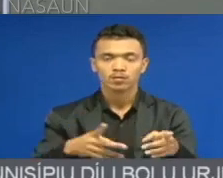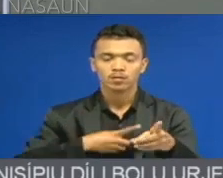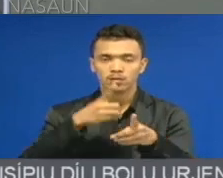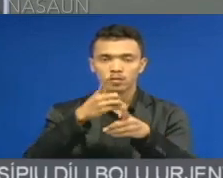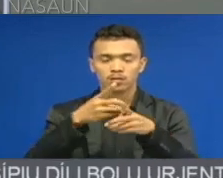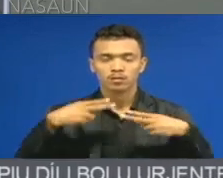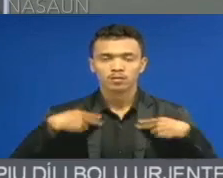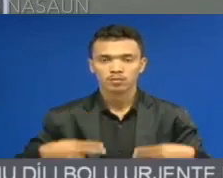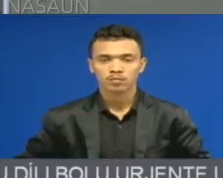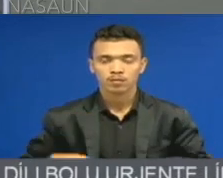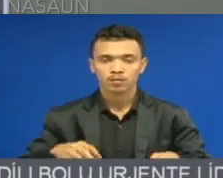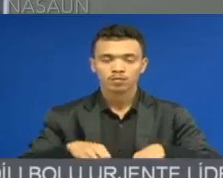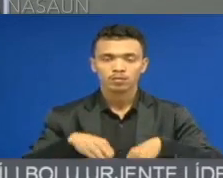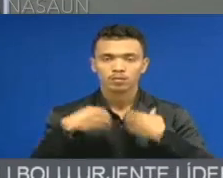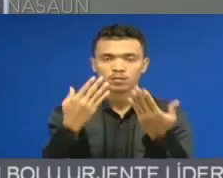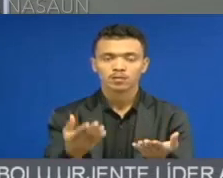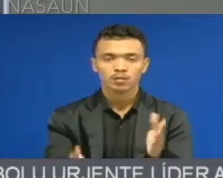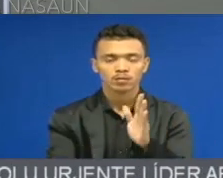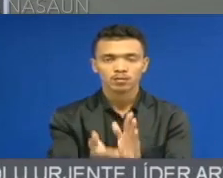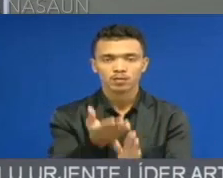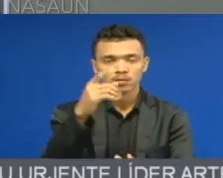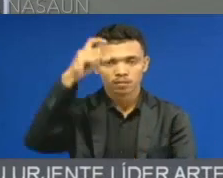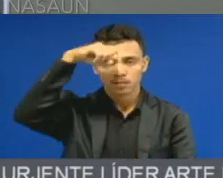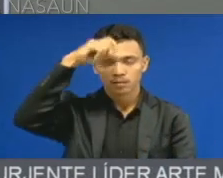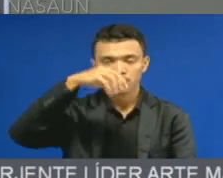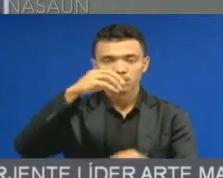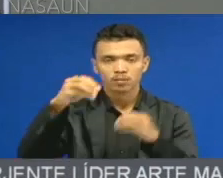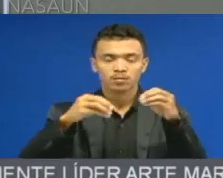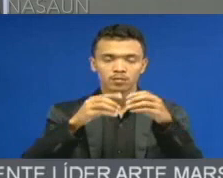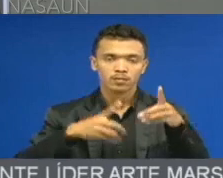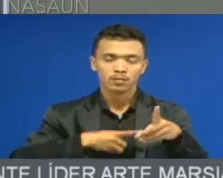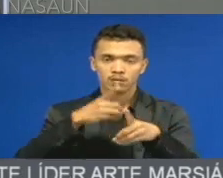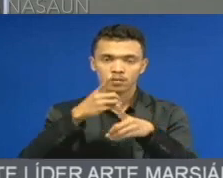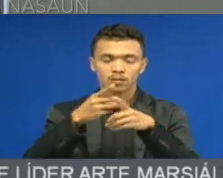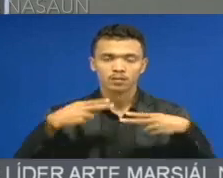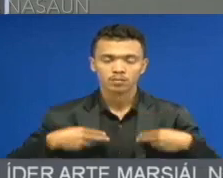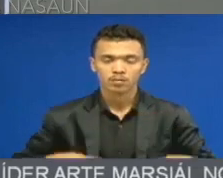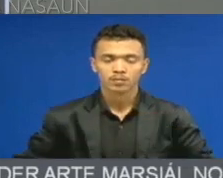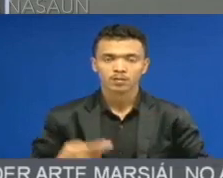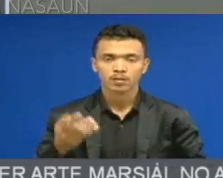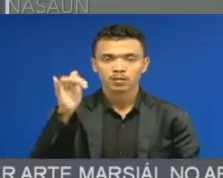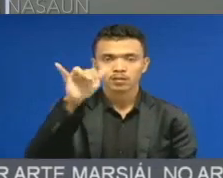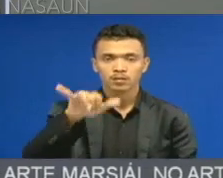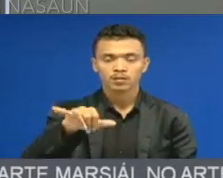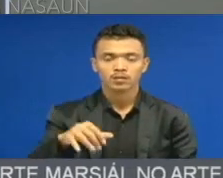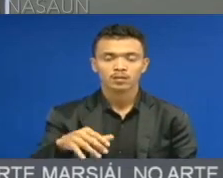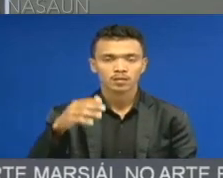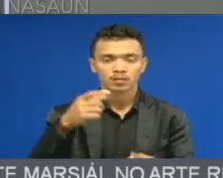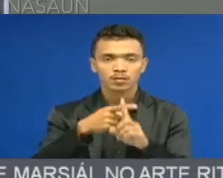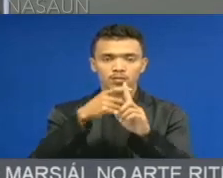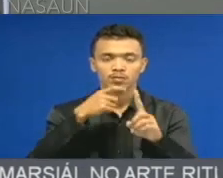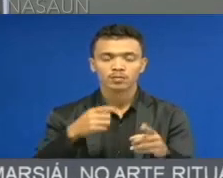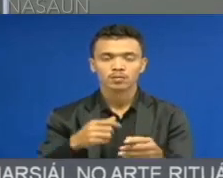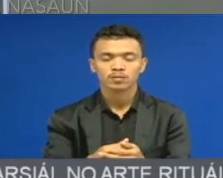insamo bel prova que sai sem capacidade com os direitos humanos, também sam halau de Timor, também sira inspira que husi a luta de Timor